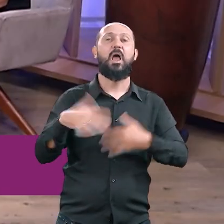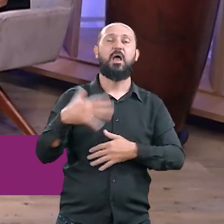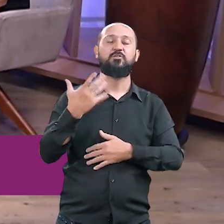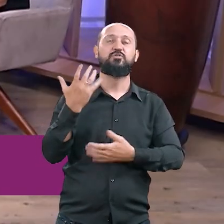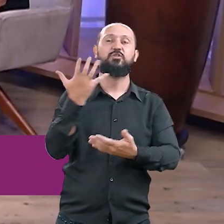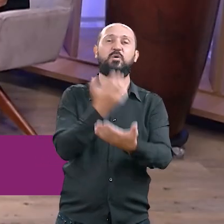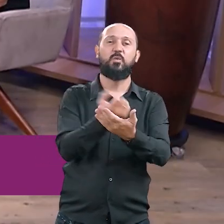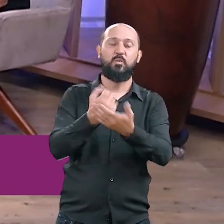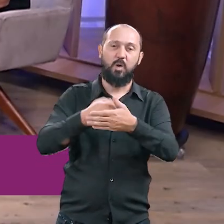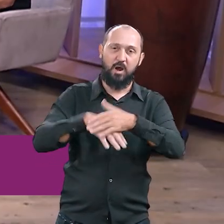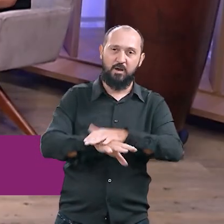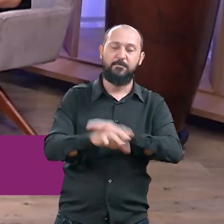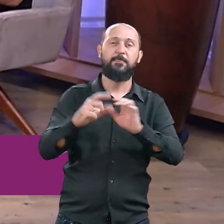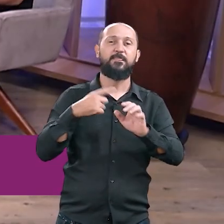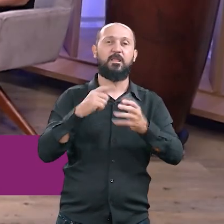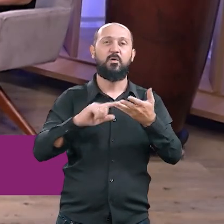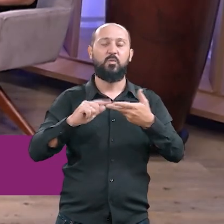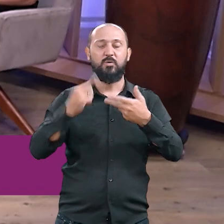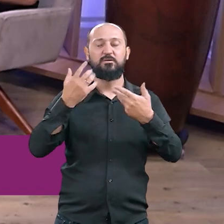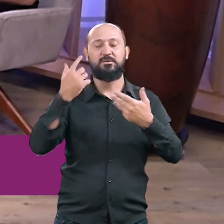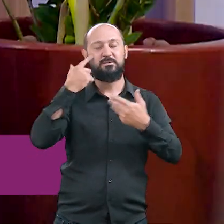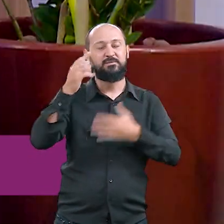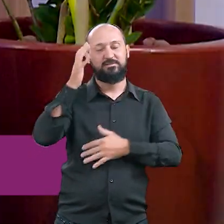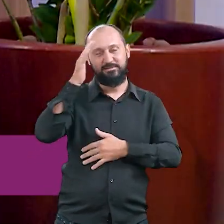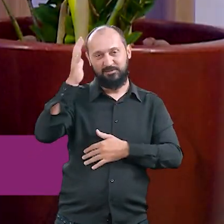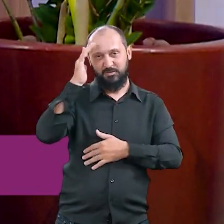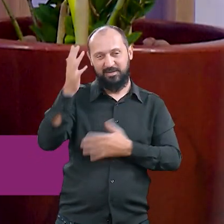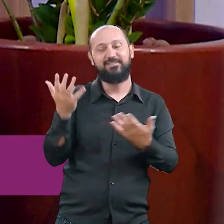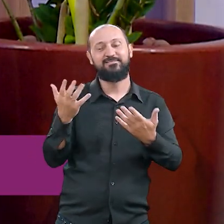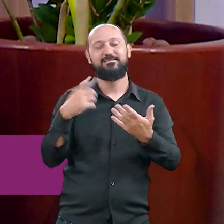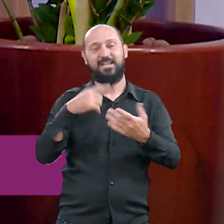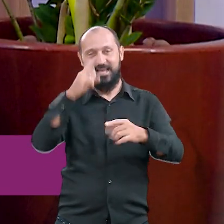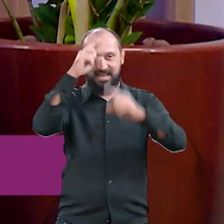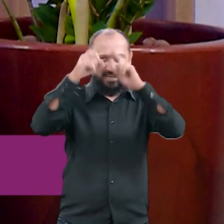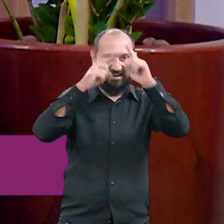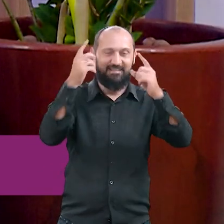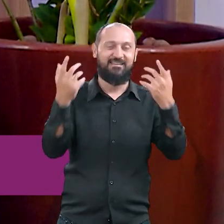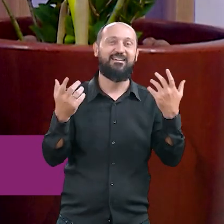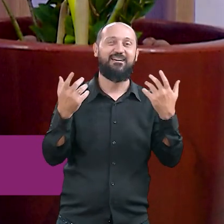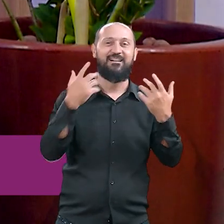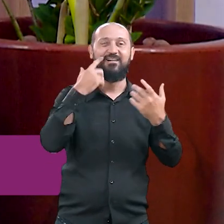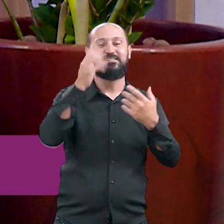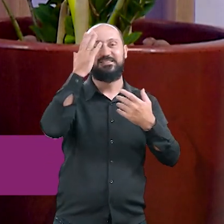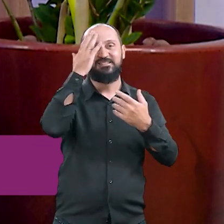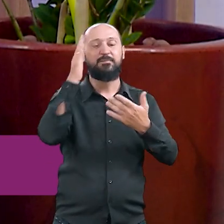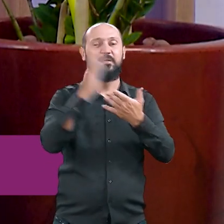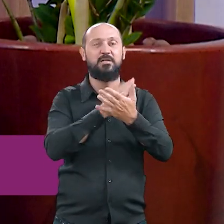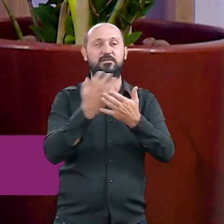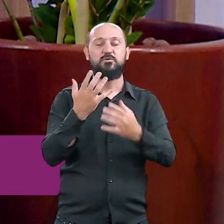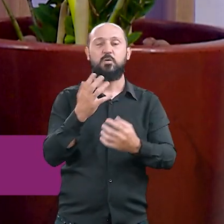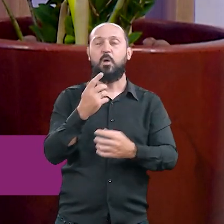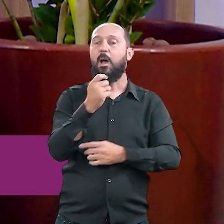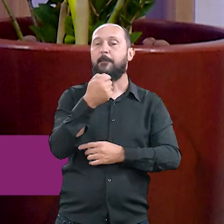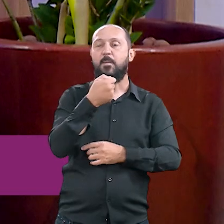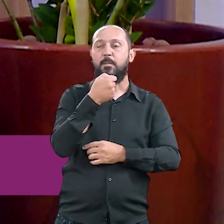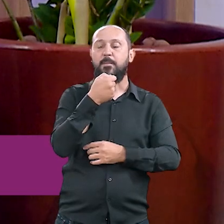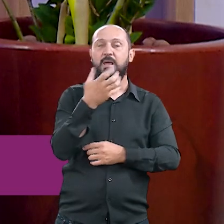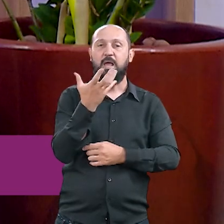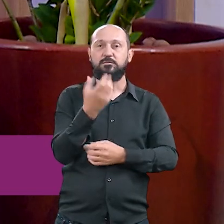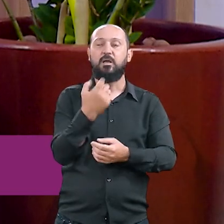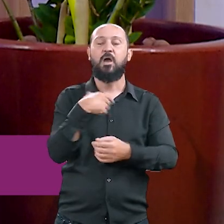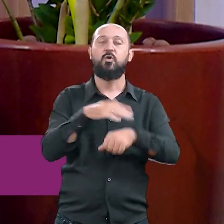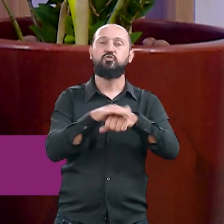botãozinho que você aperta, ele acende uma luzinha vermelha, como quem diz, não estou escutando nada, né? E aí, de fato, esse botão funciona. Não é que ela está te falando que ela não está